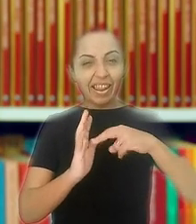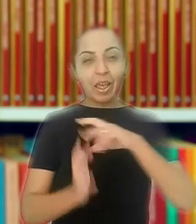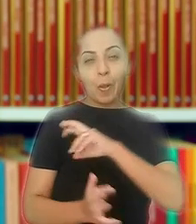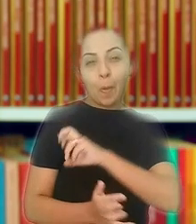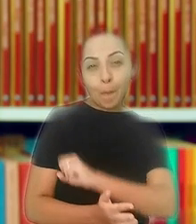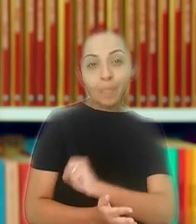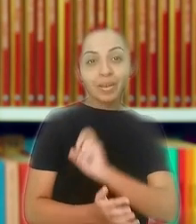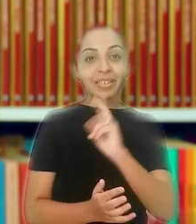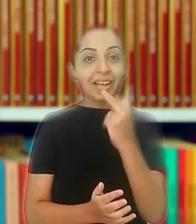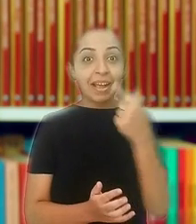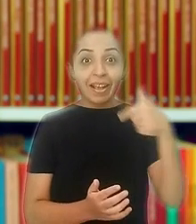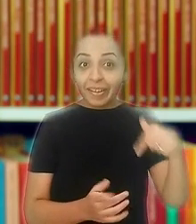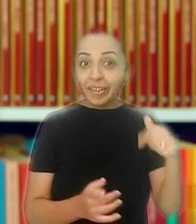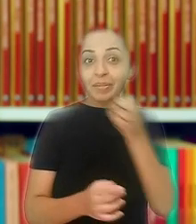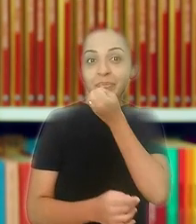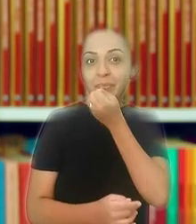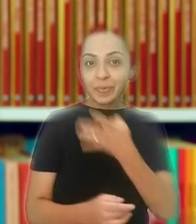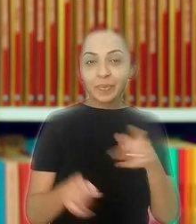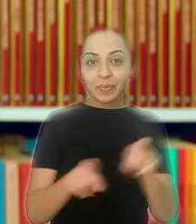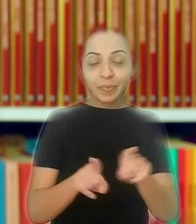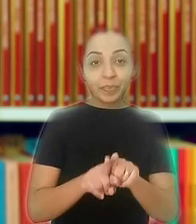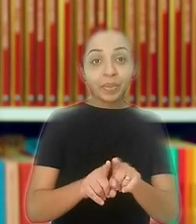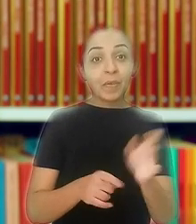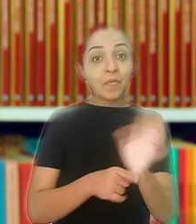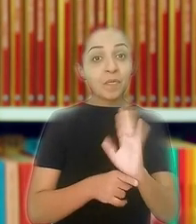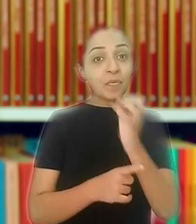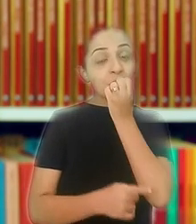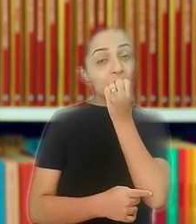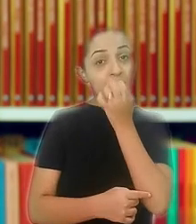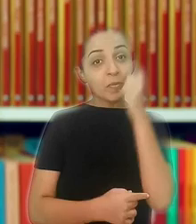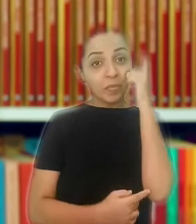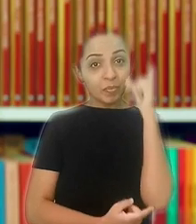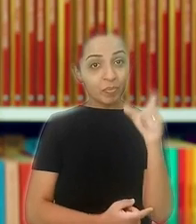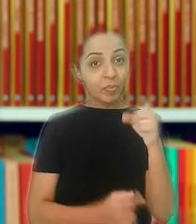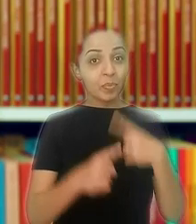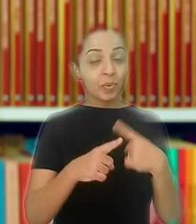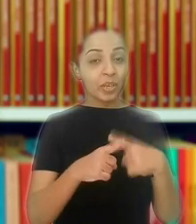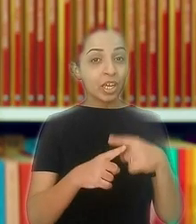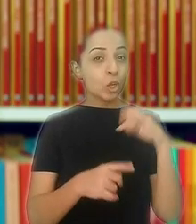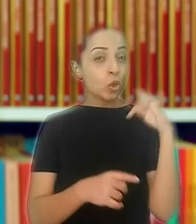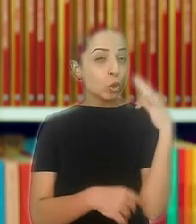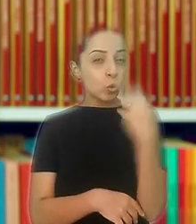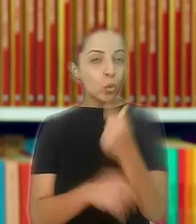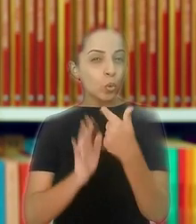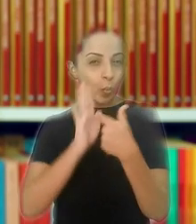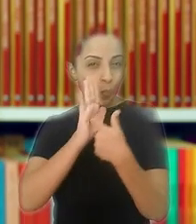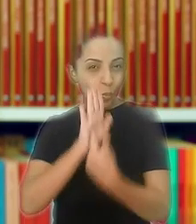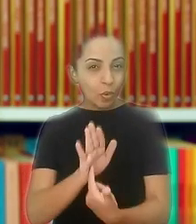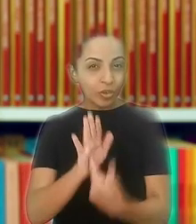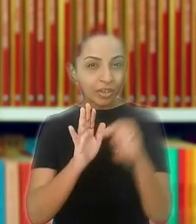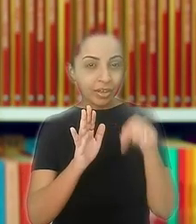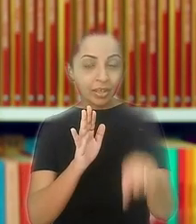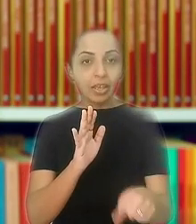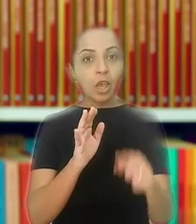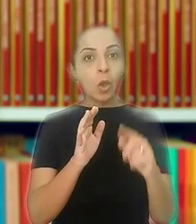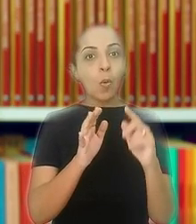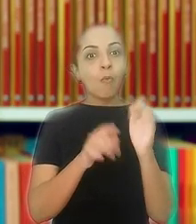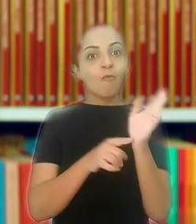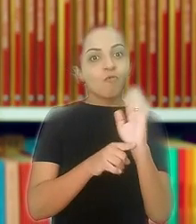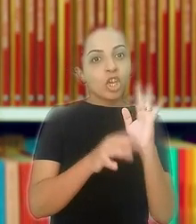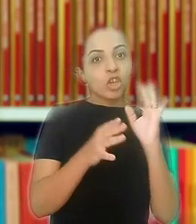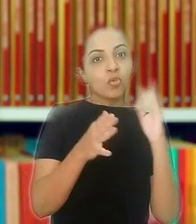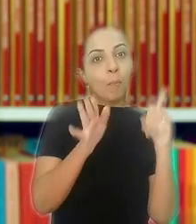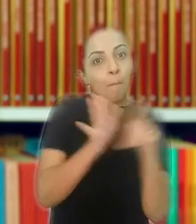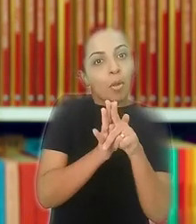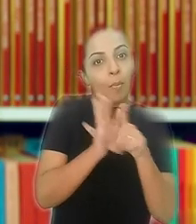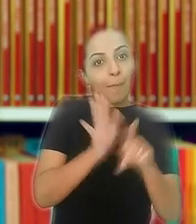tem muito romance bom tem muita HQ boa Esse vídeo é interessante porque nem todos os livros que eu apresento aqui eu vou fazer um